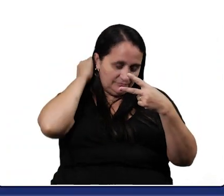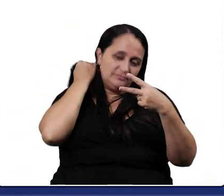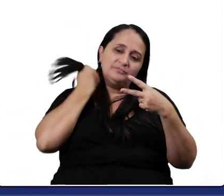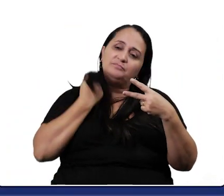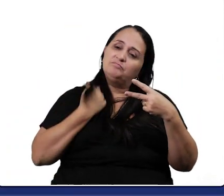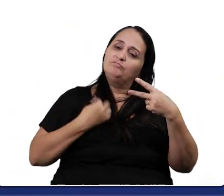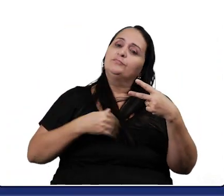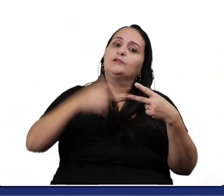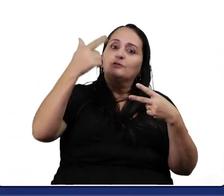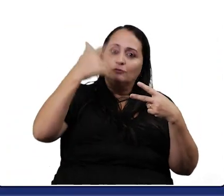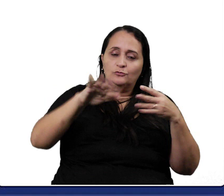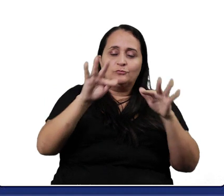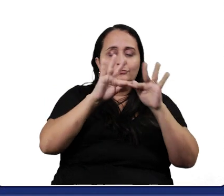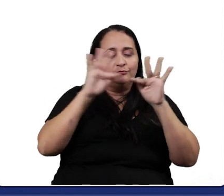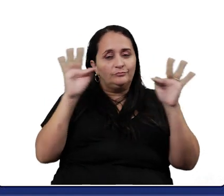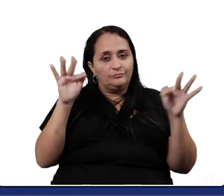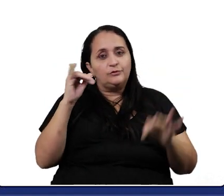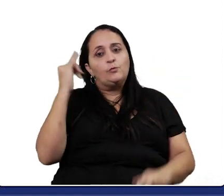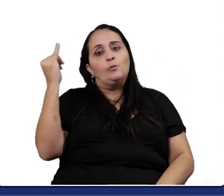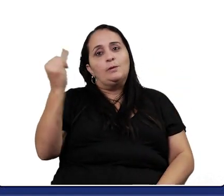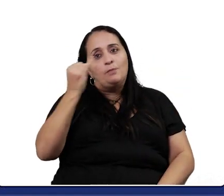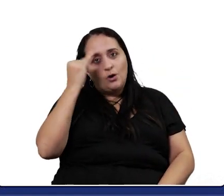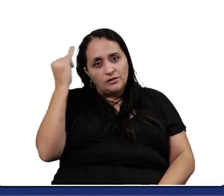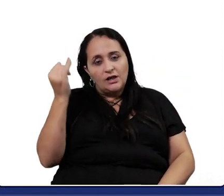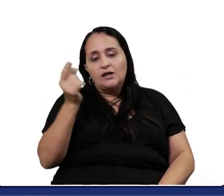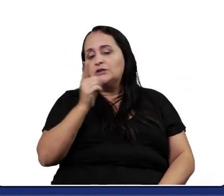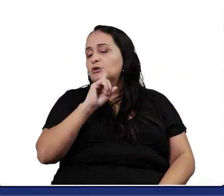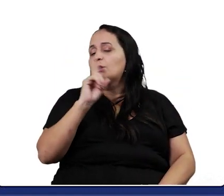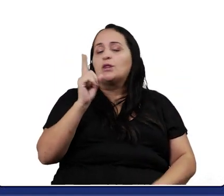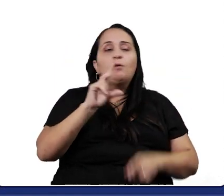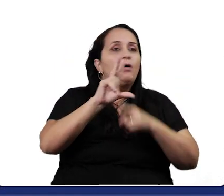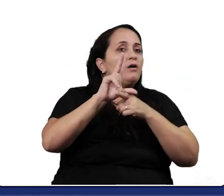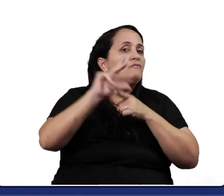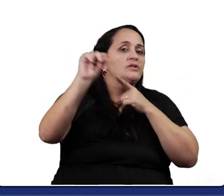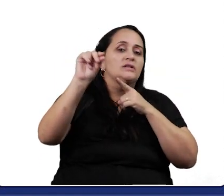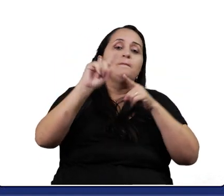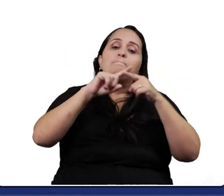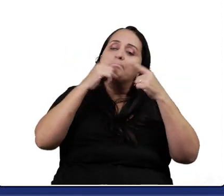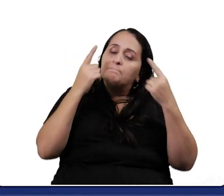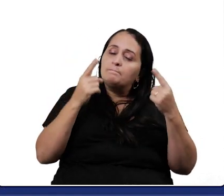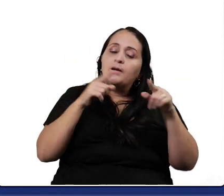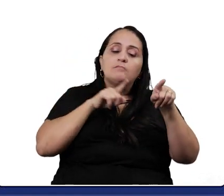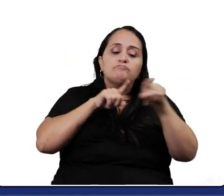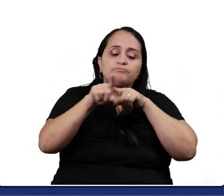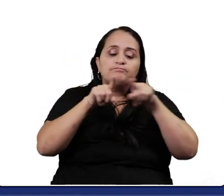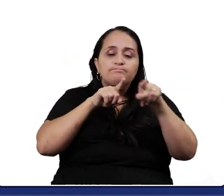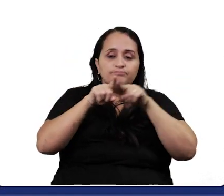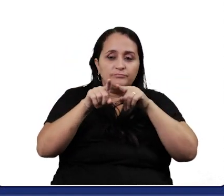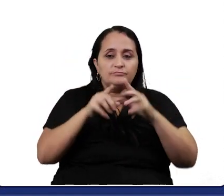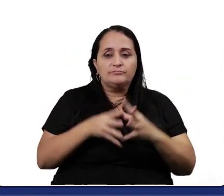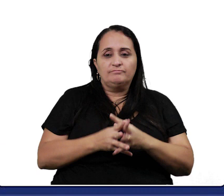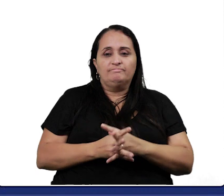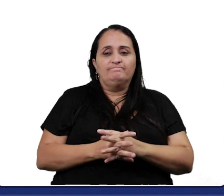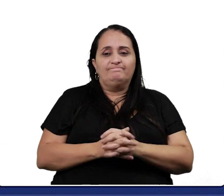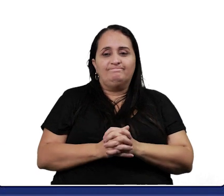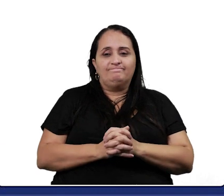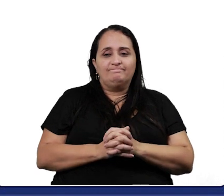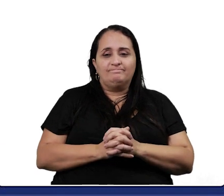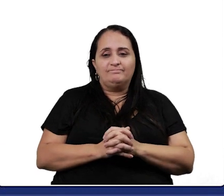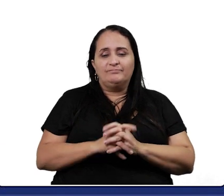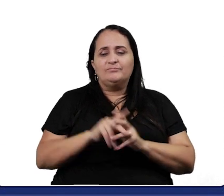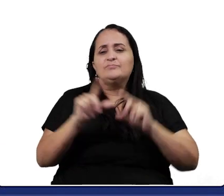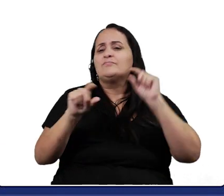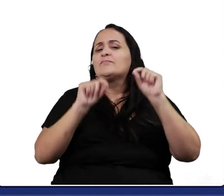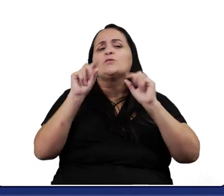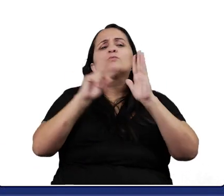essa frase, acho que ela vai ficar na sua memória por um bom tempo. O importante não é vencer, mas competir. E aí, o